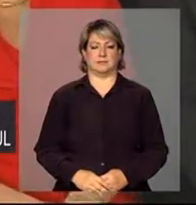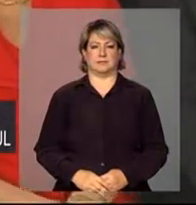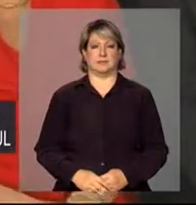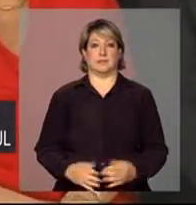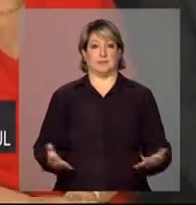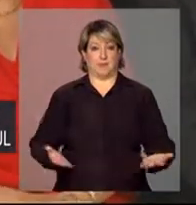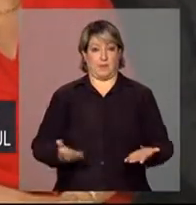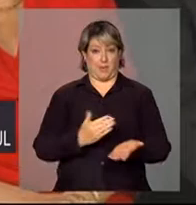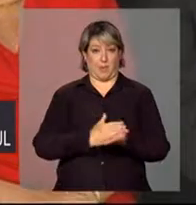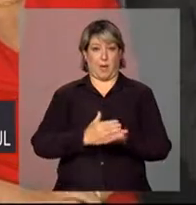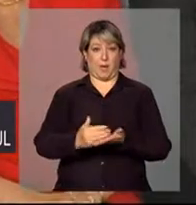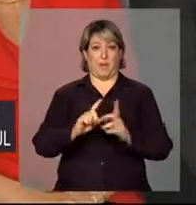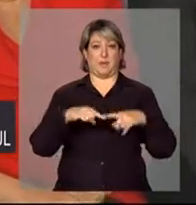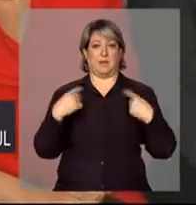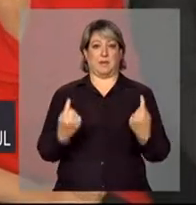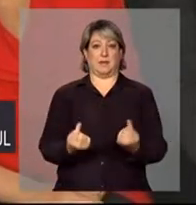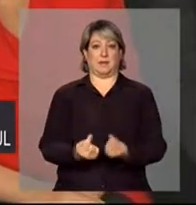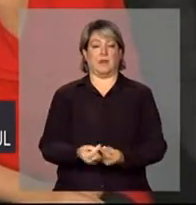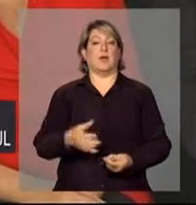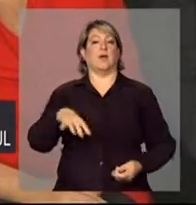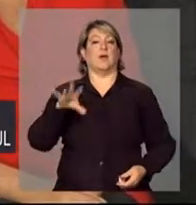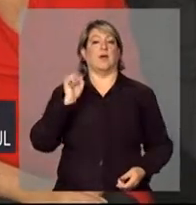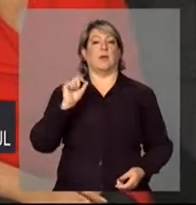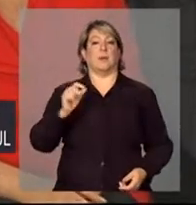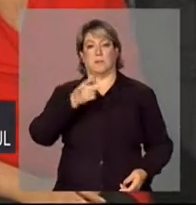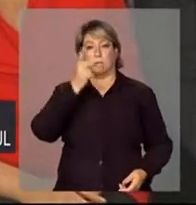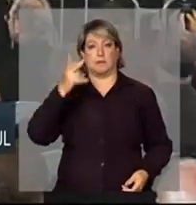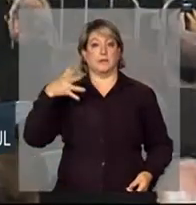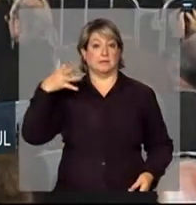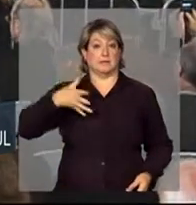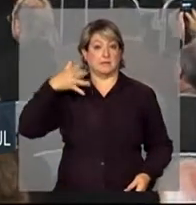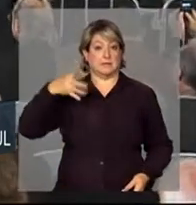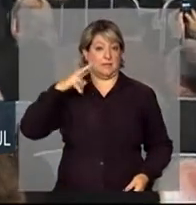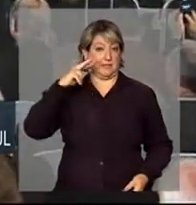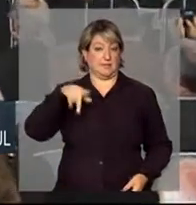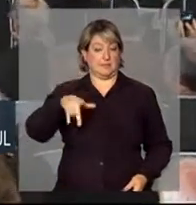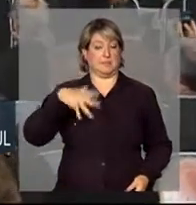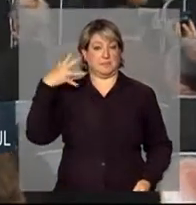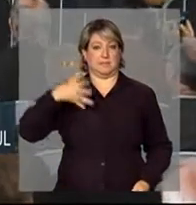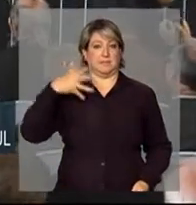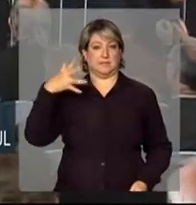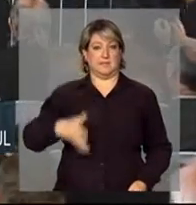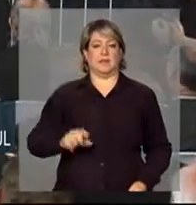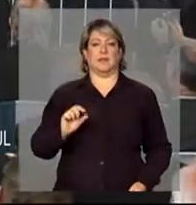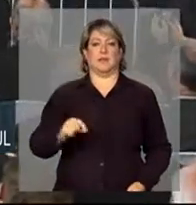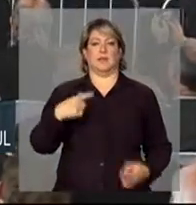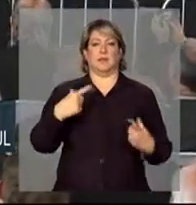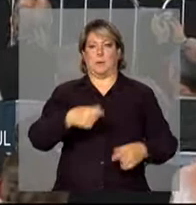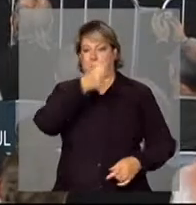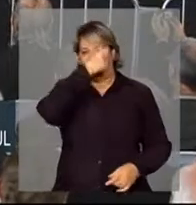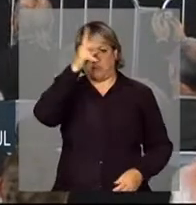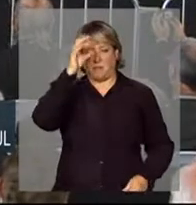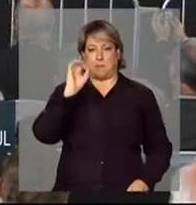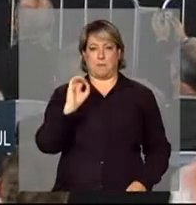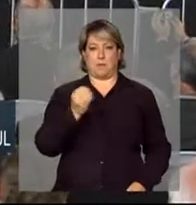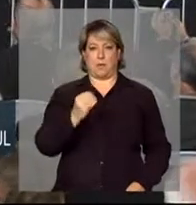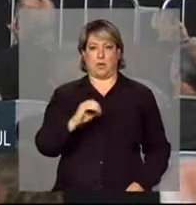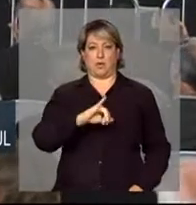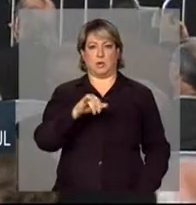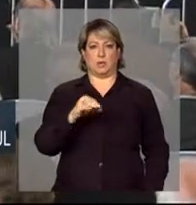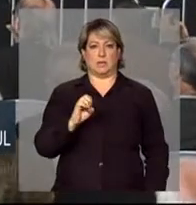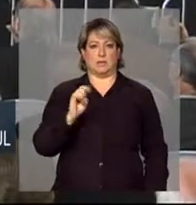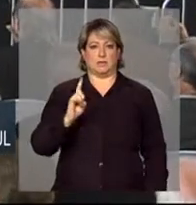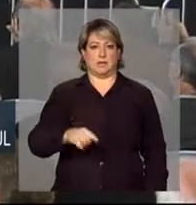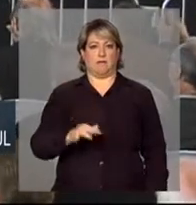Dando início a esta cerimônia, ouviremos as palavras de boas-vindas do prefeito de Porto Alegre, José Fortunati.